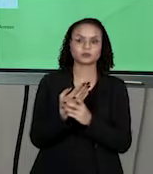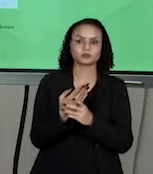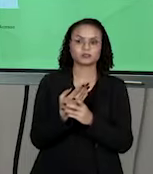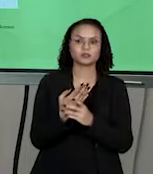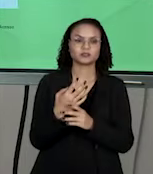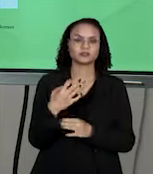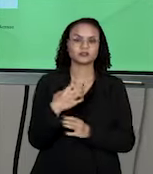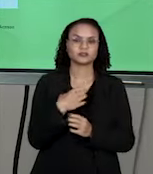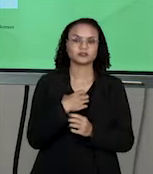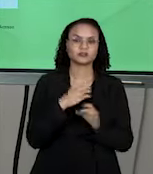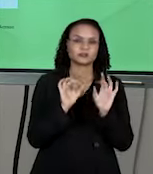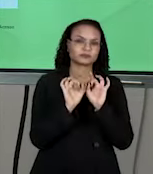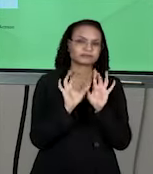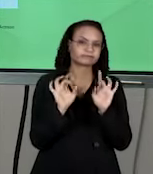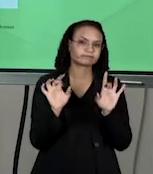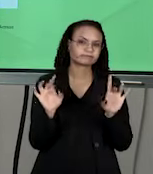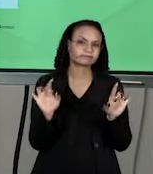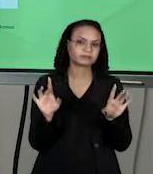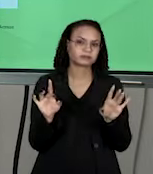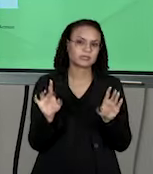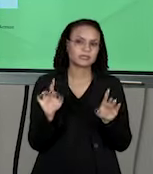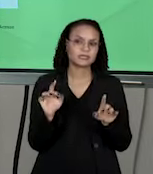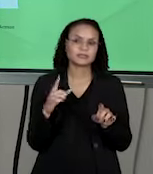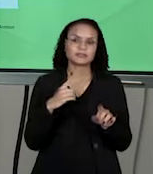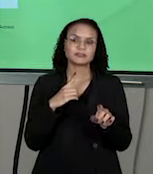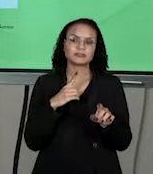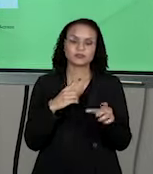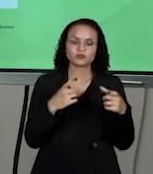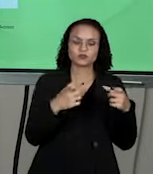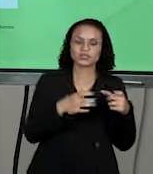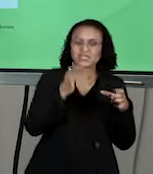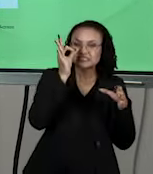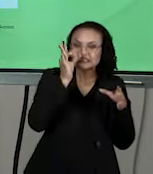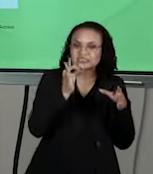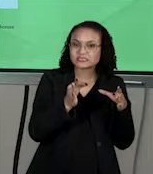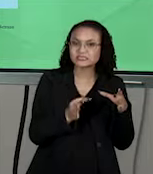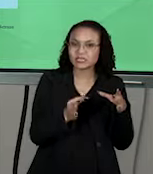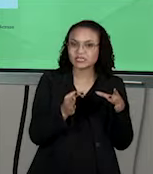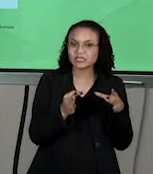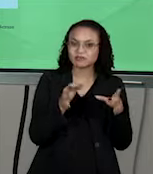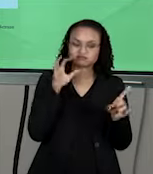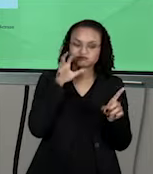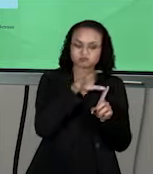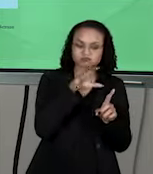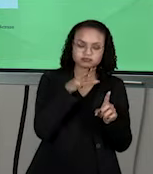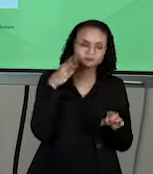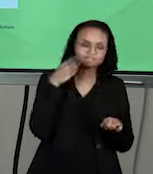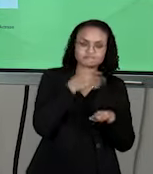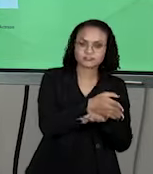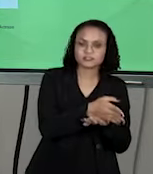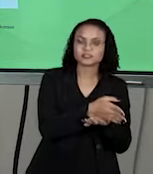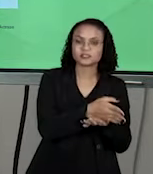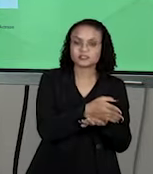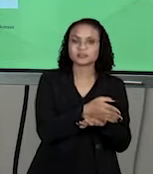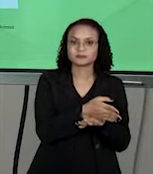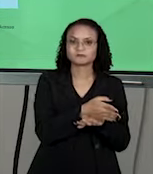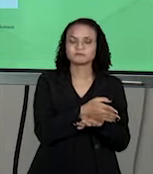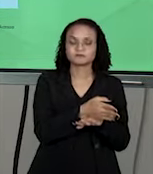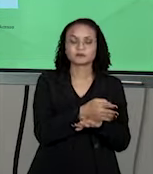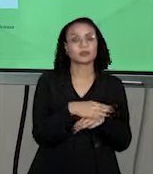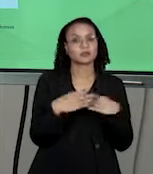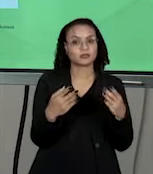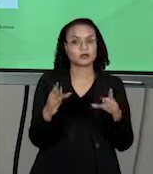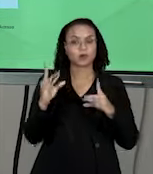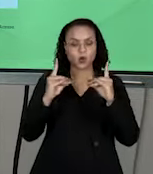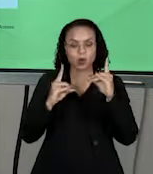um alvo onde ele irá atuar. Então ele cai na corrente sanguínea, ele circula por todo o corpo. Mas ele circula